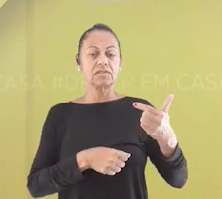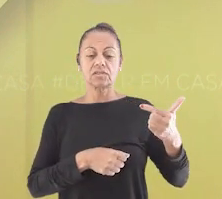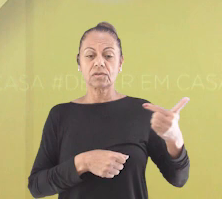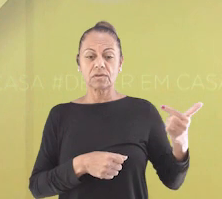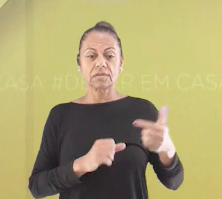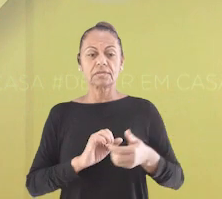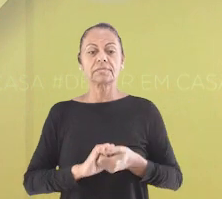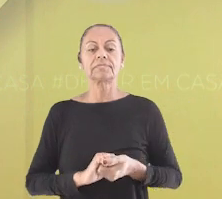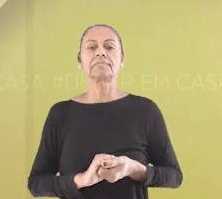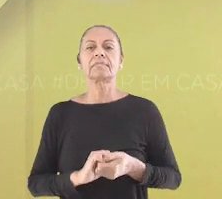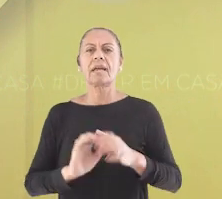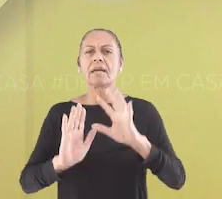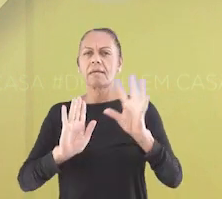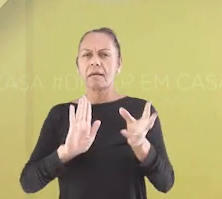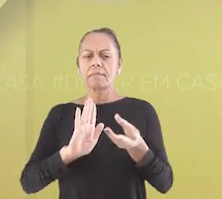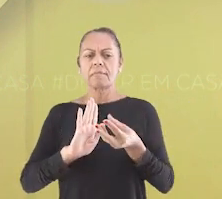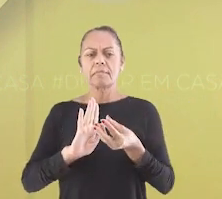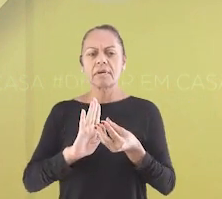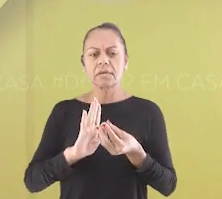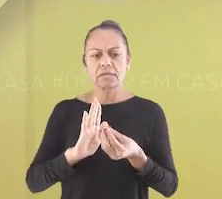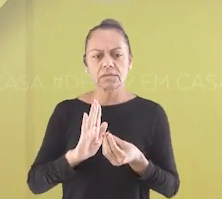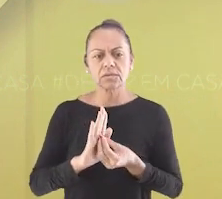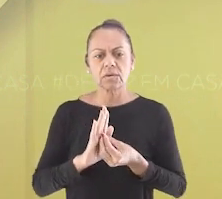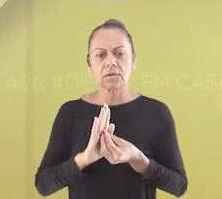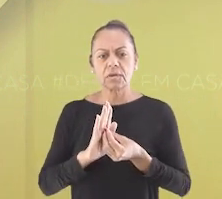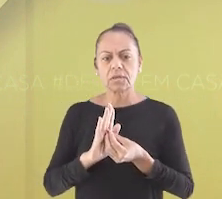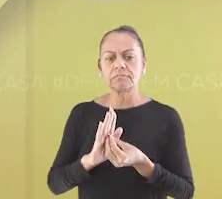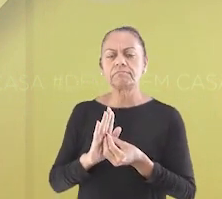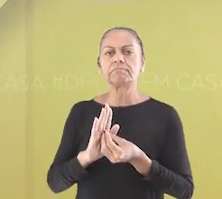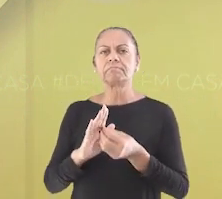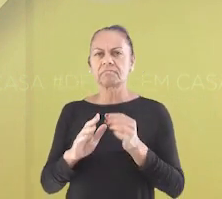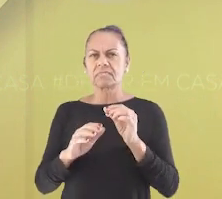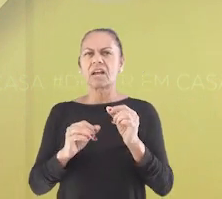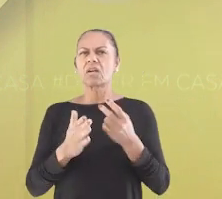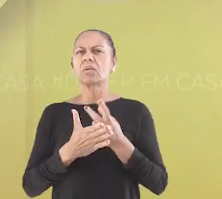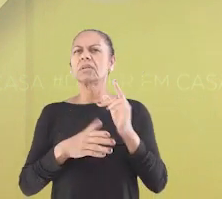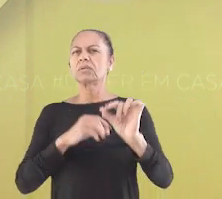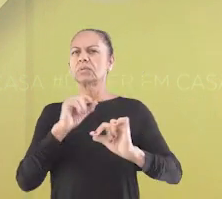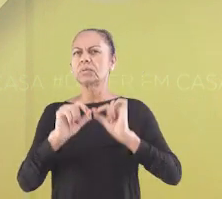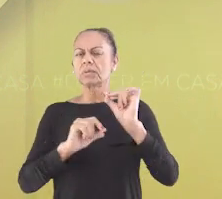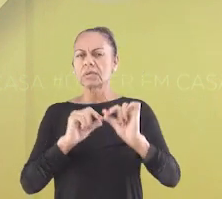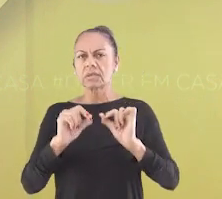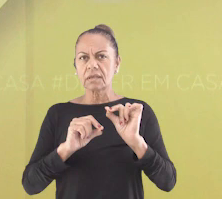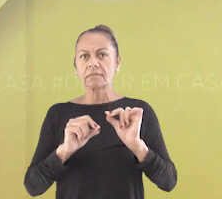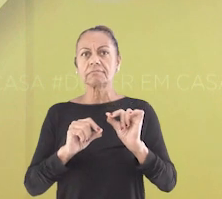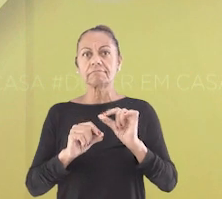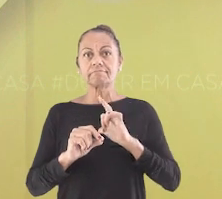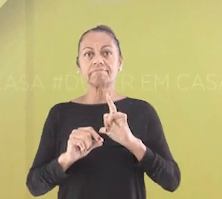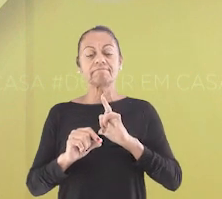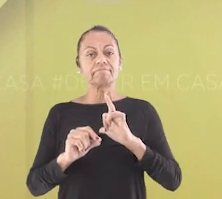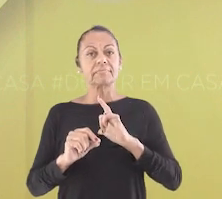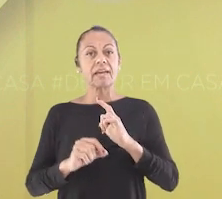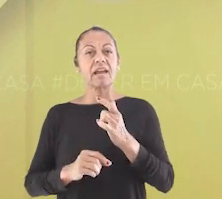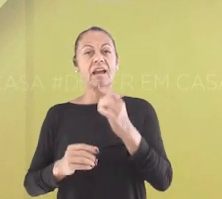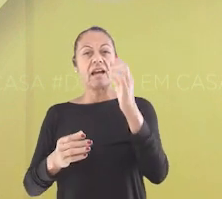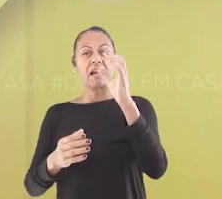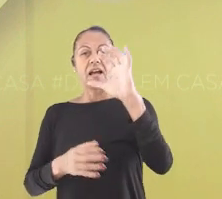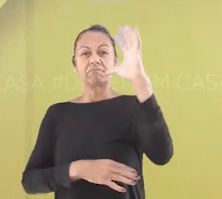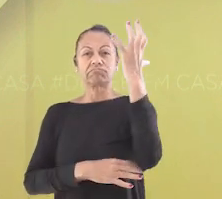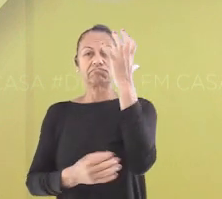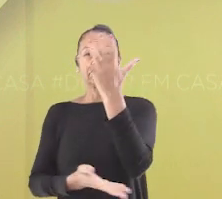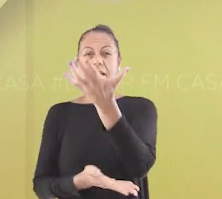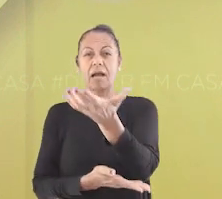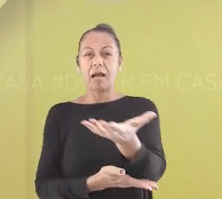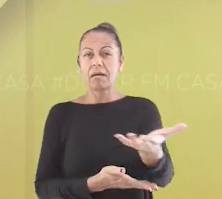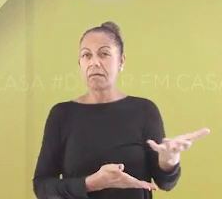de alerta de desmatamento para o mês de fevereiro, aponta o INPE. Em 2022, foram 199